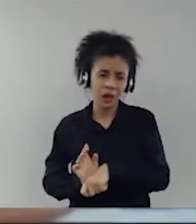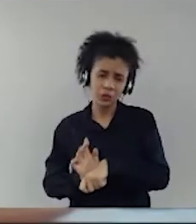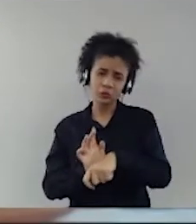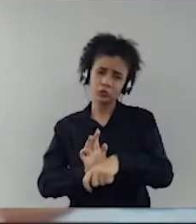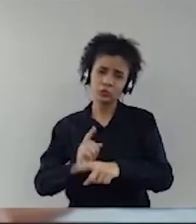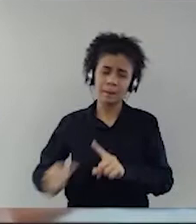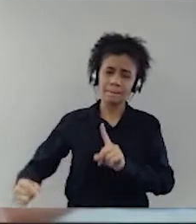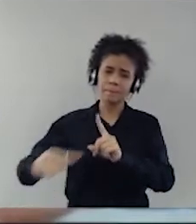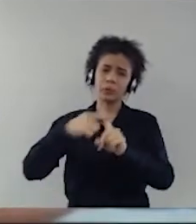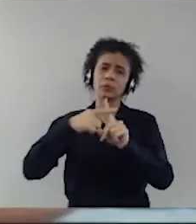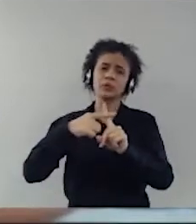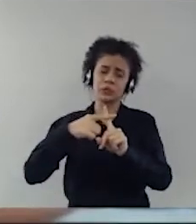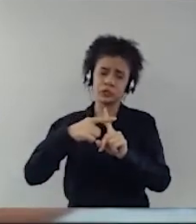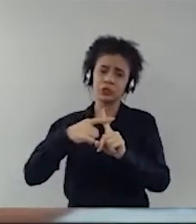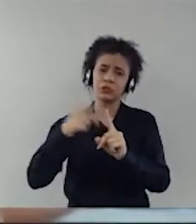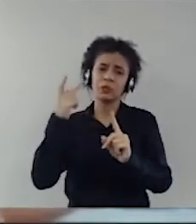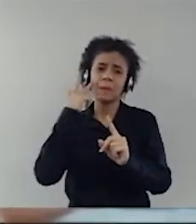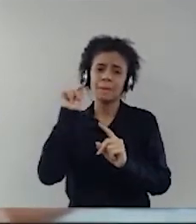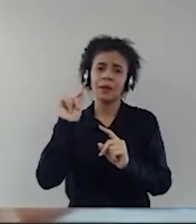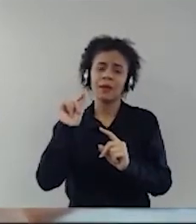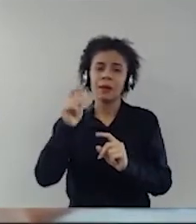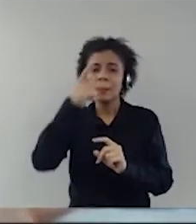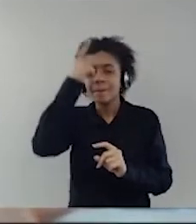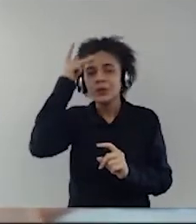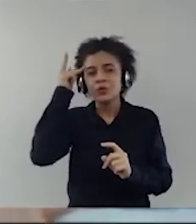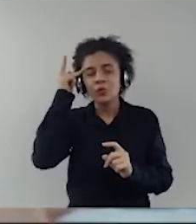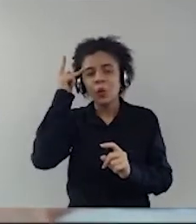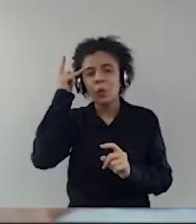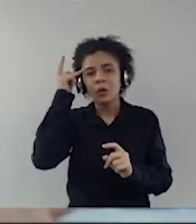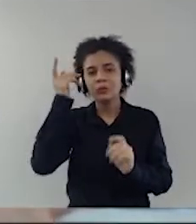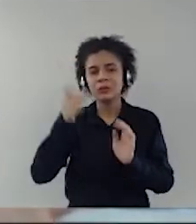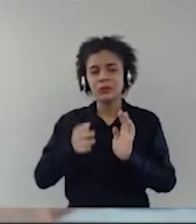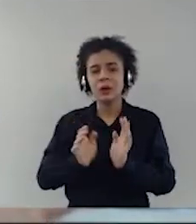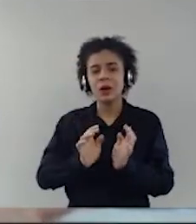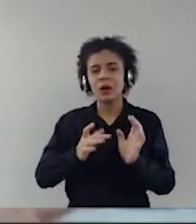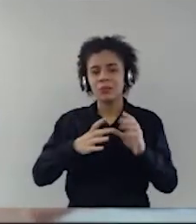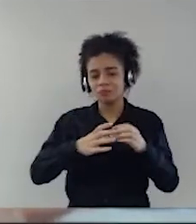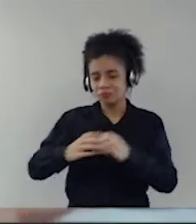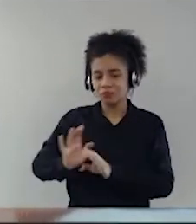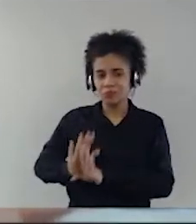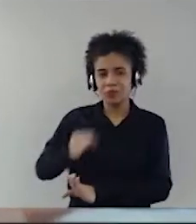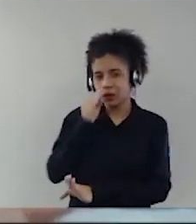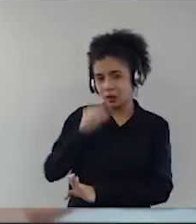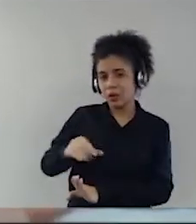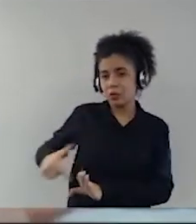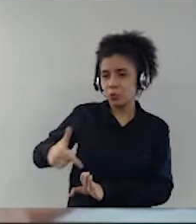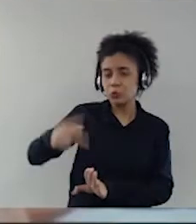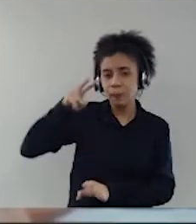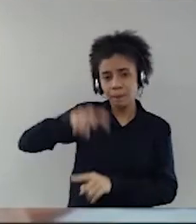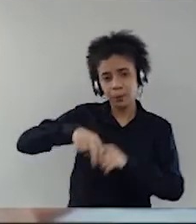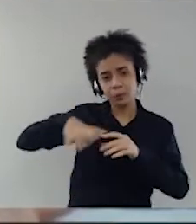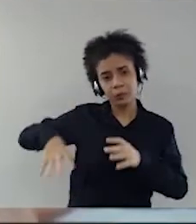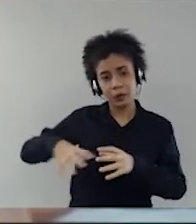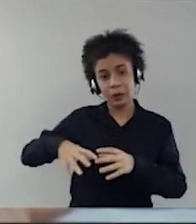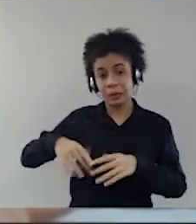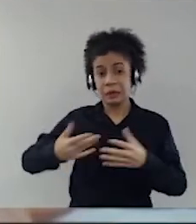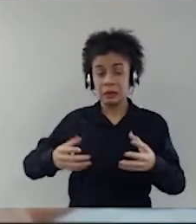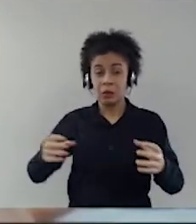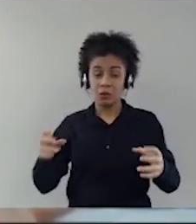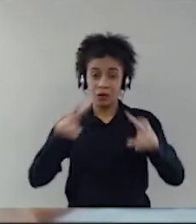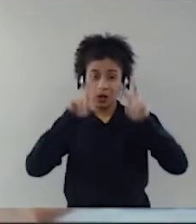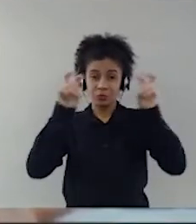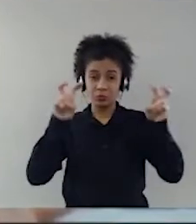muito para essa questão dos invisíveis. Então, esse segundo ponto do normal, a gente não está numa